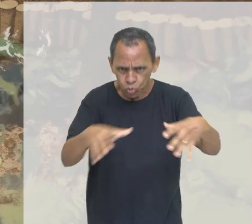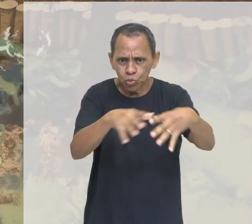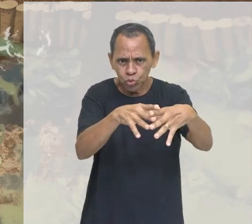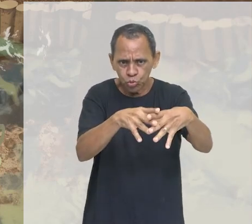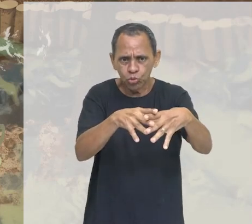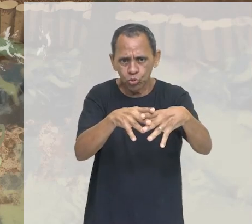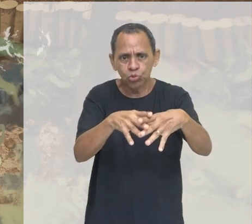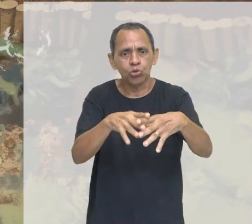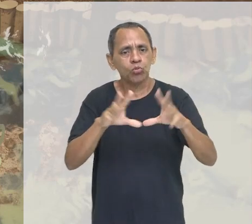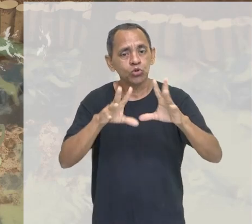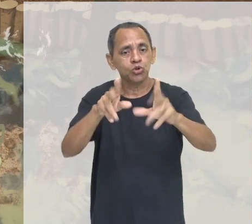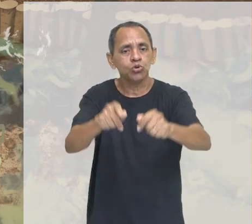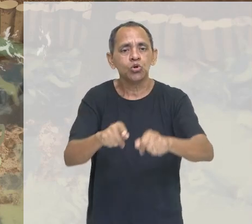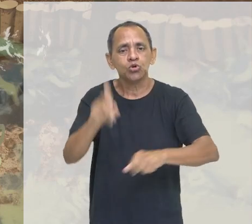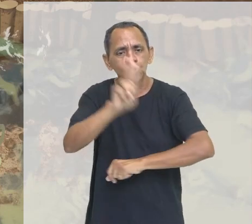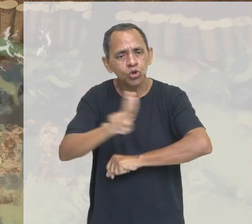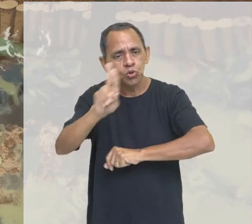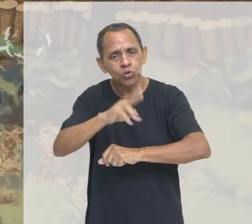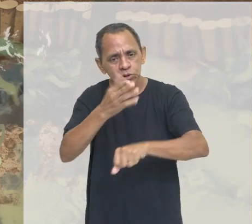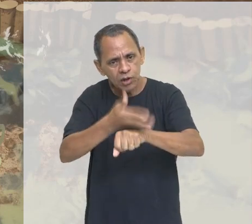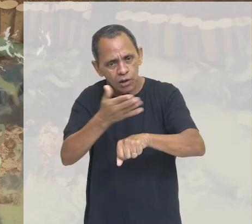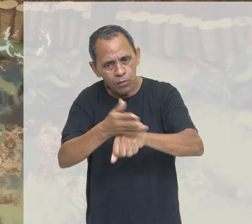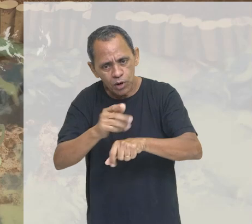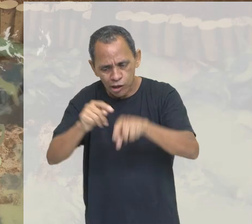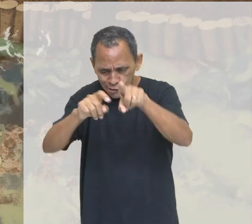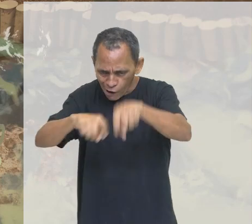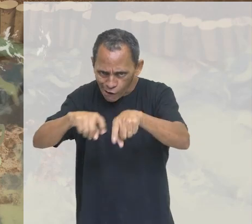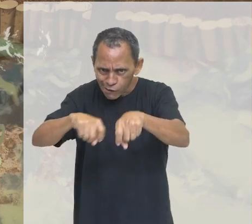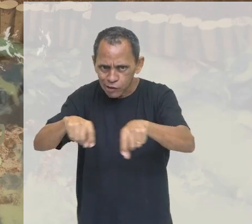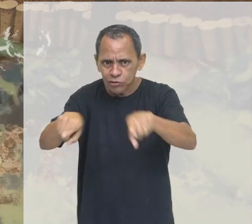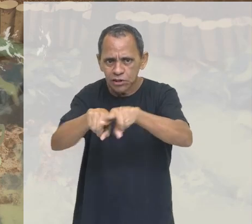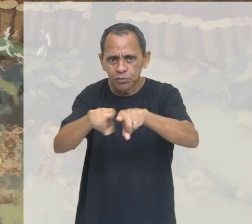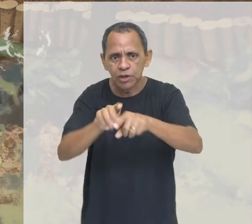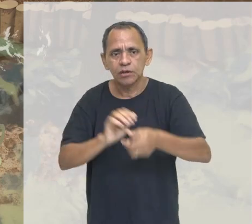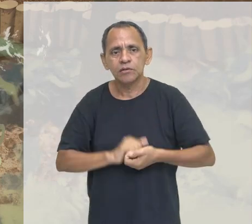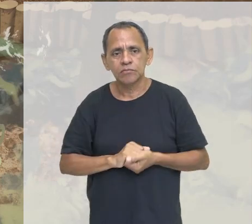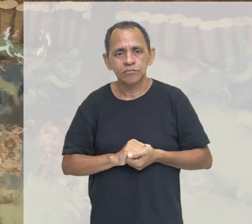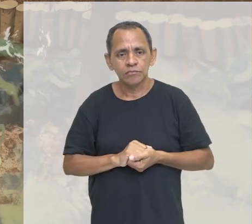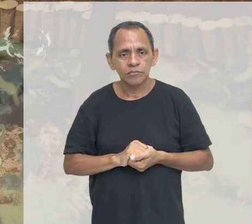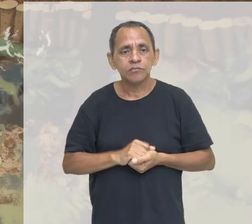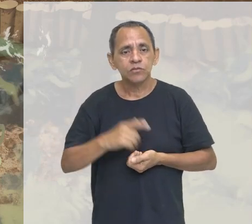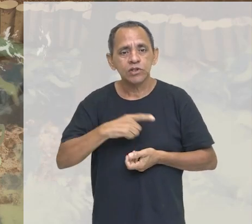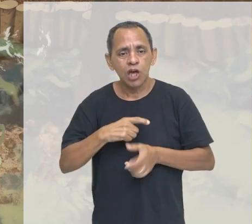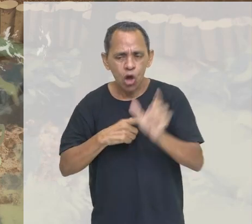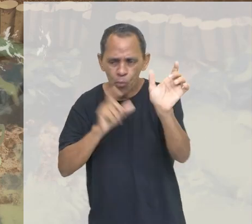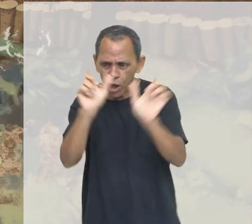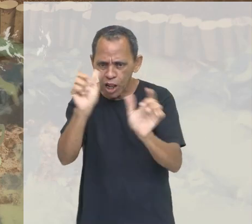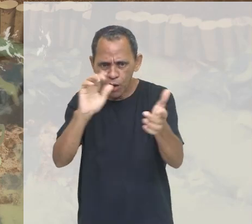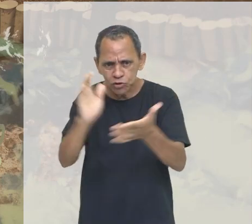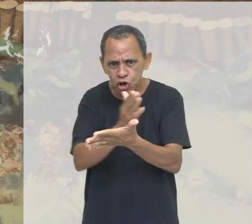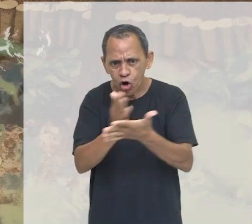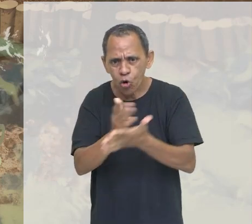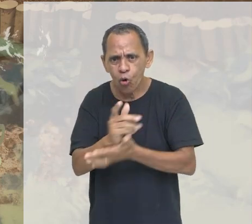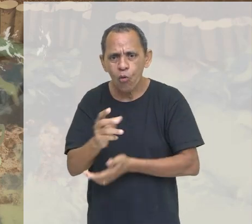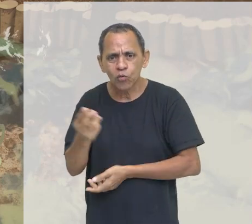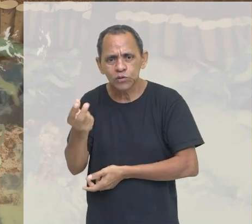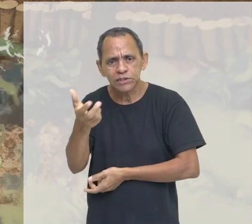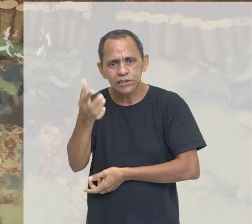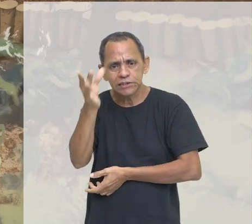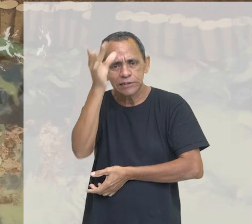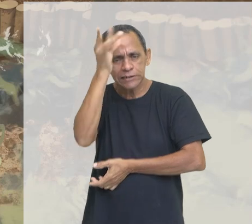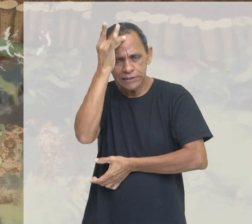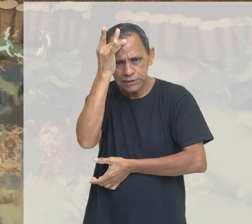essa prática agrícola. E para finalizarmos, nós temos aí algumas palavrinhas para vocês fixarem